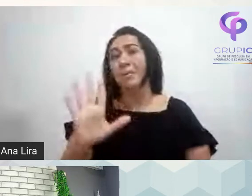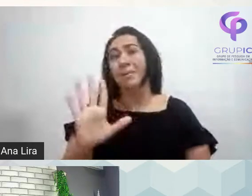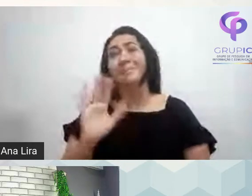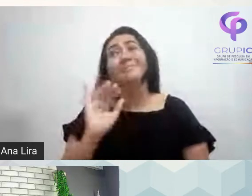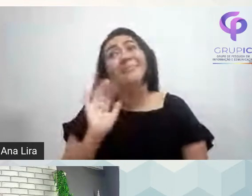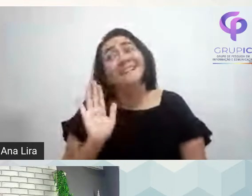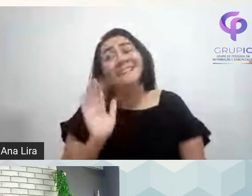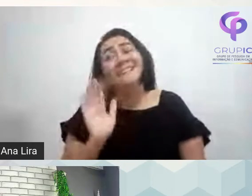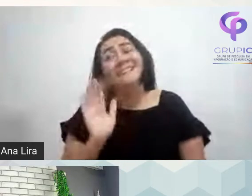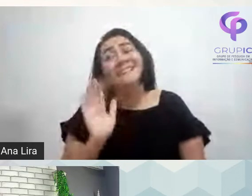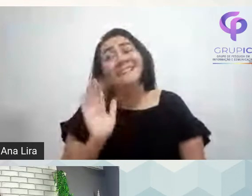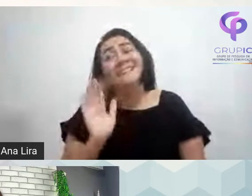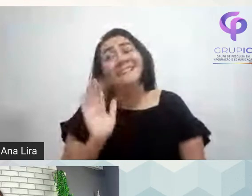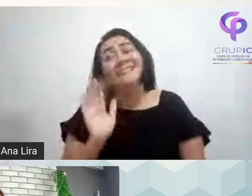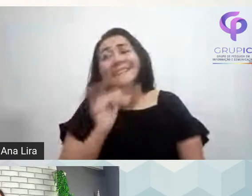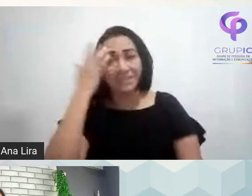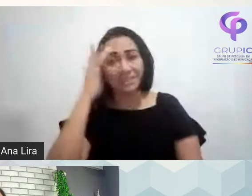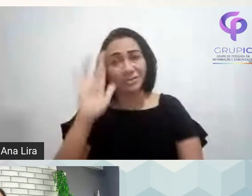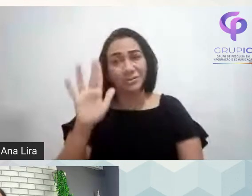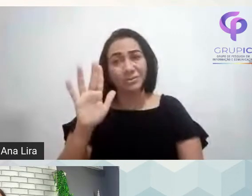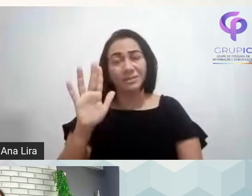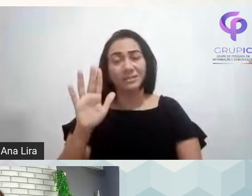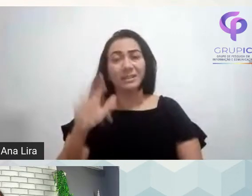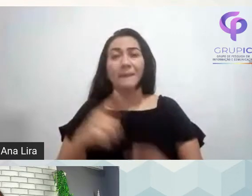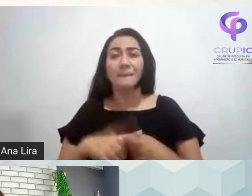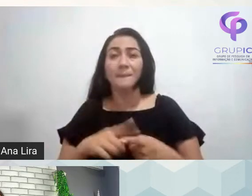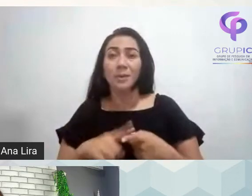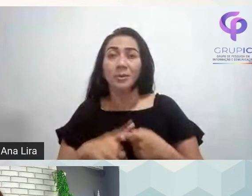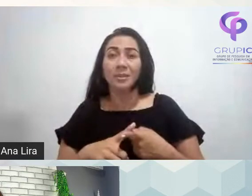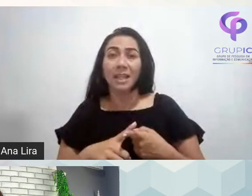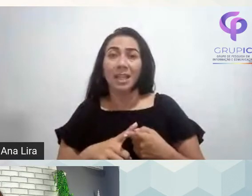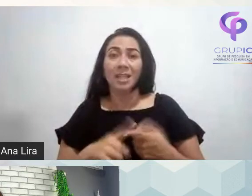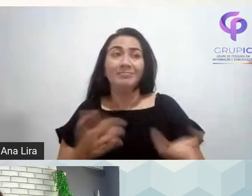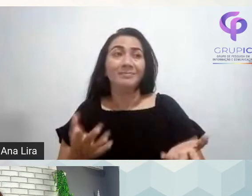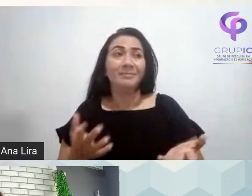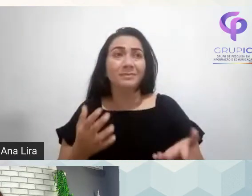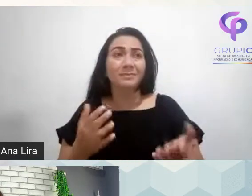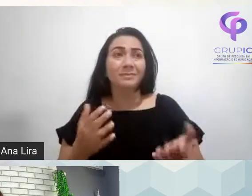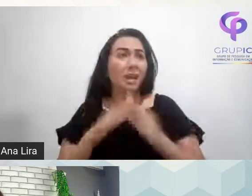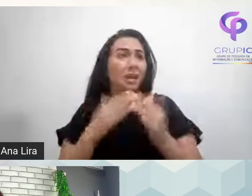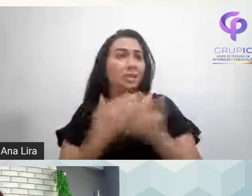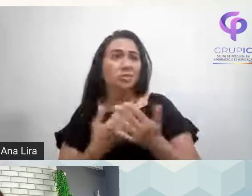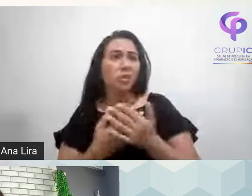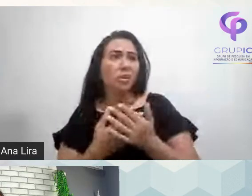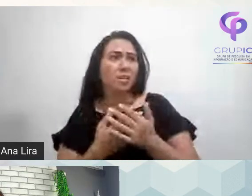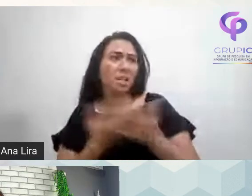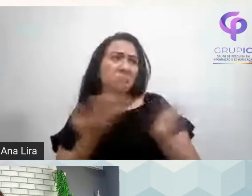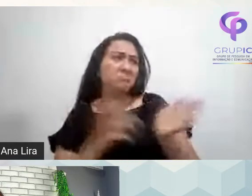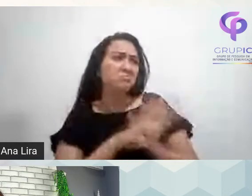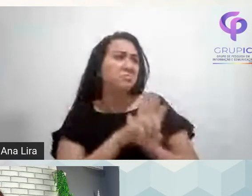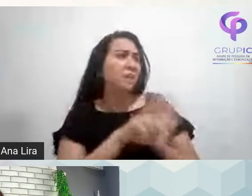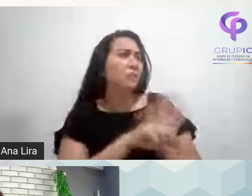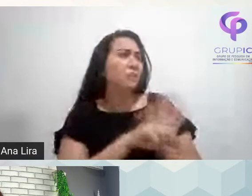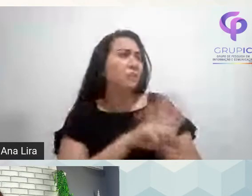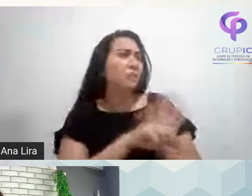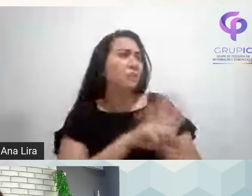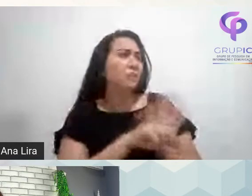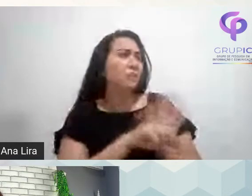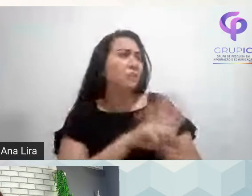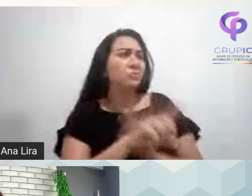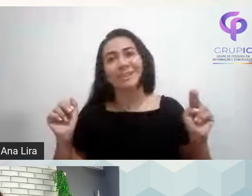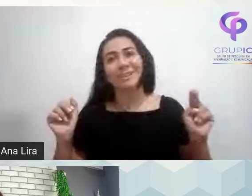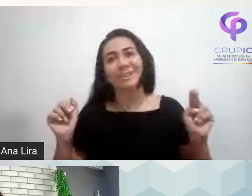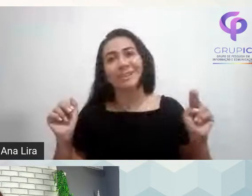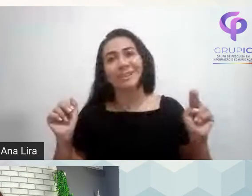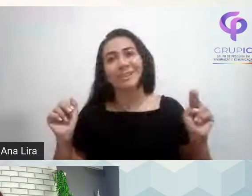até o momento nenhuma escola nos procurou. Então, eu confesso para vocês que é algo novo, é uma informação nova para mim. Talvez eu